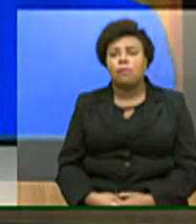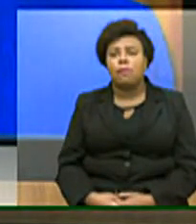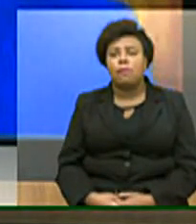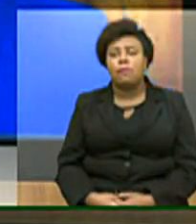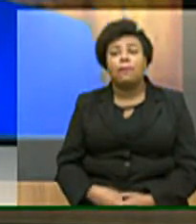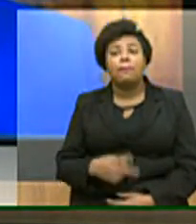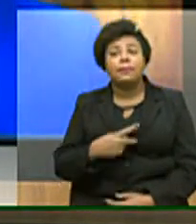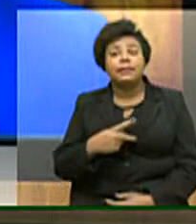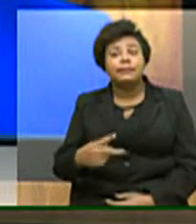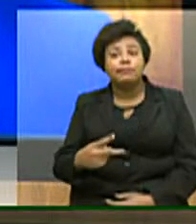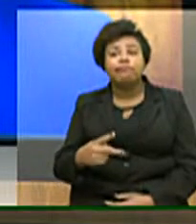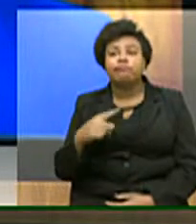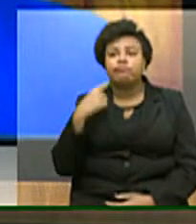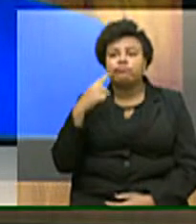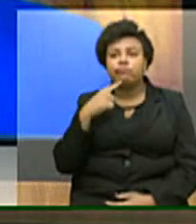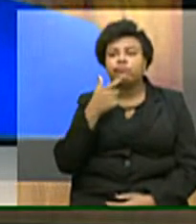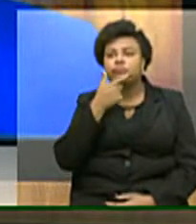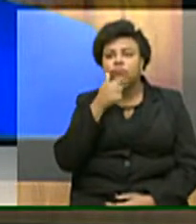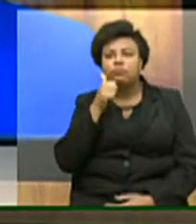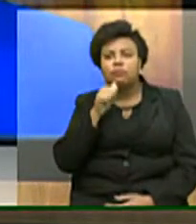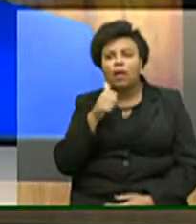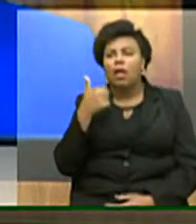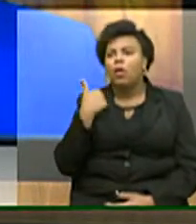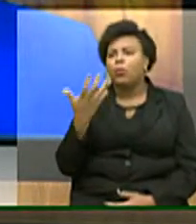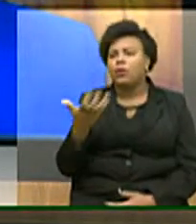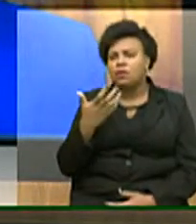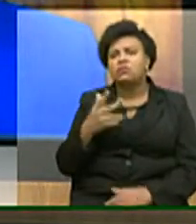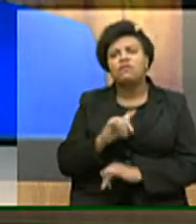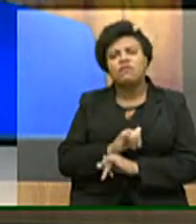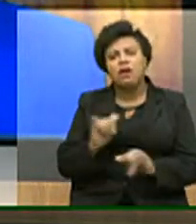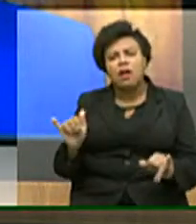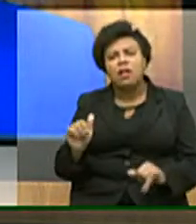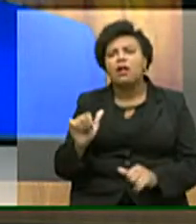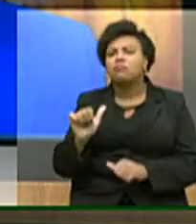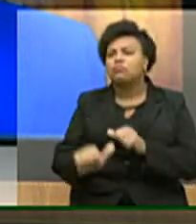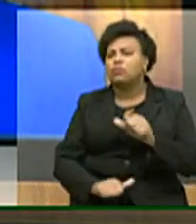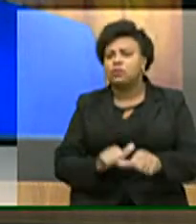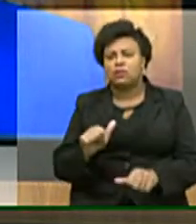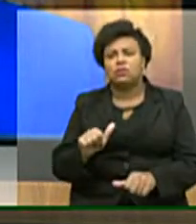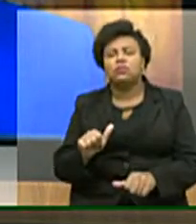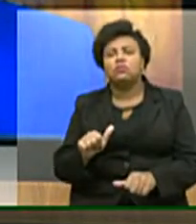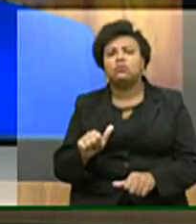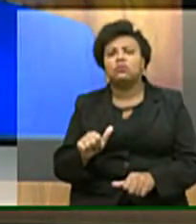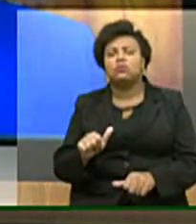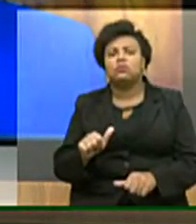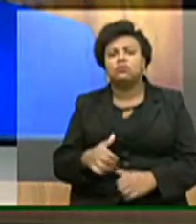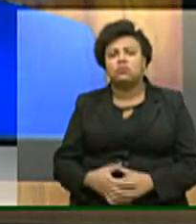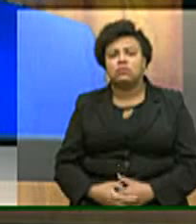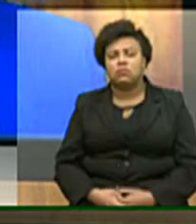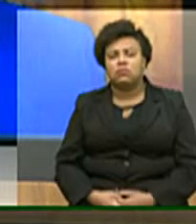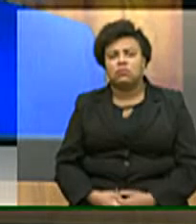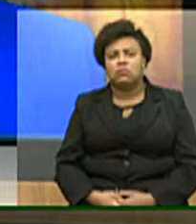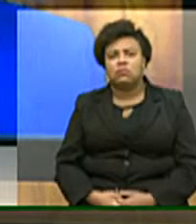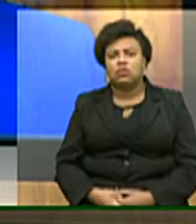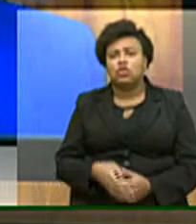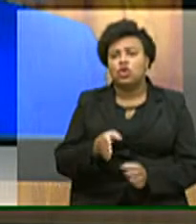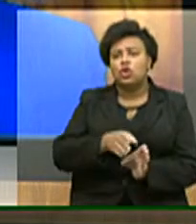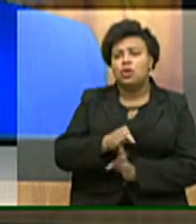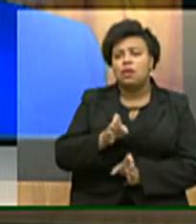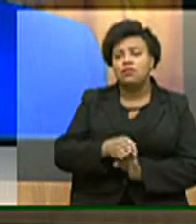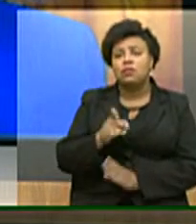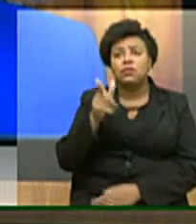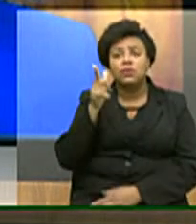Presidente, deputados e deputadas, eu faço questão de registrar a mudança de orientação